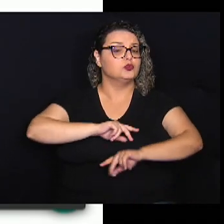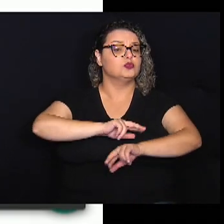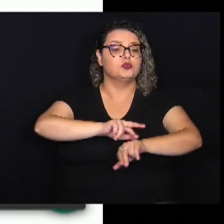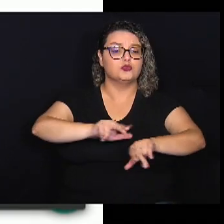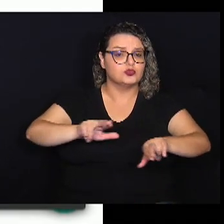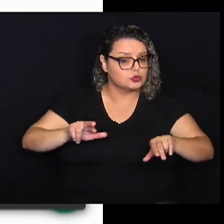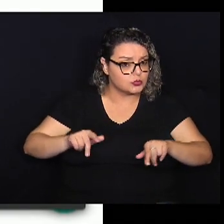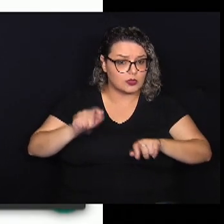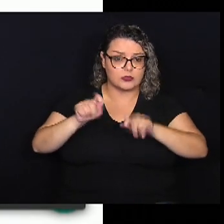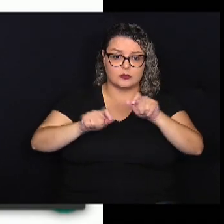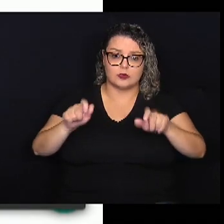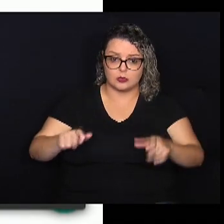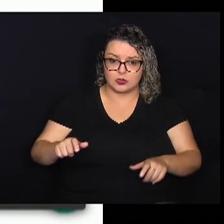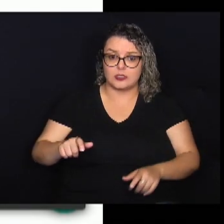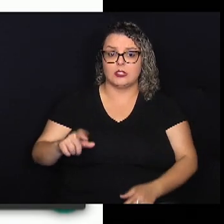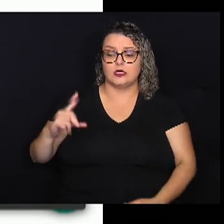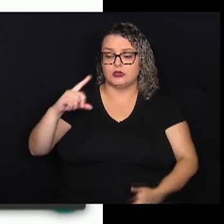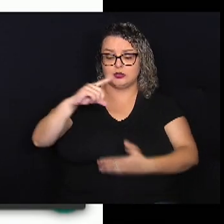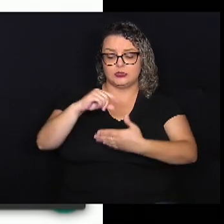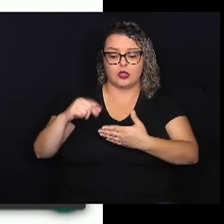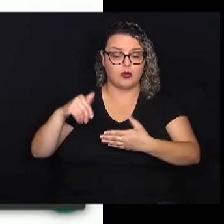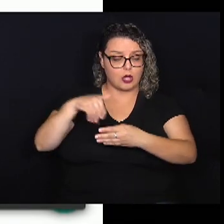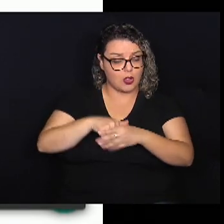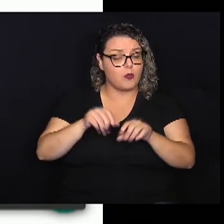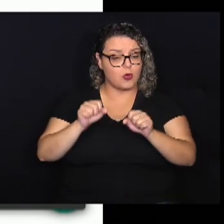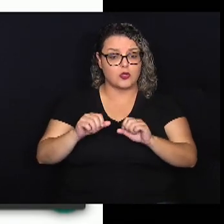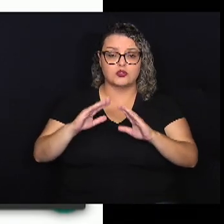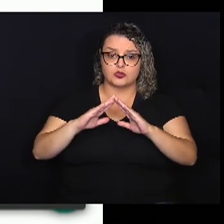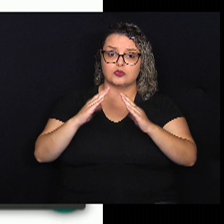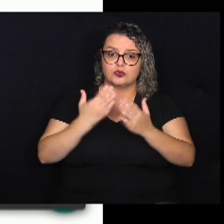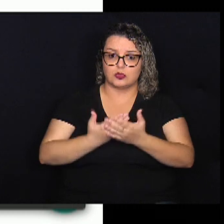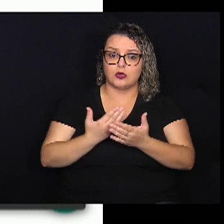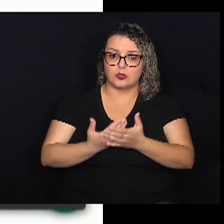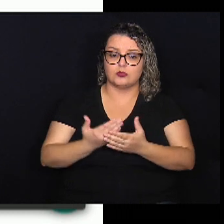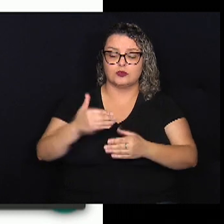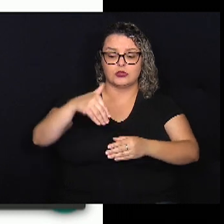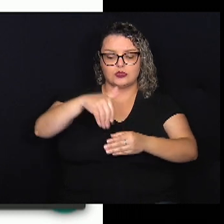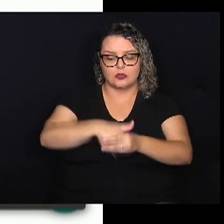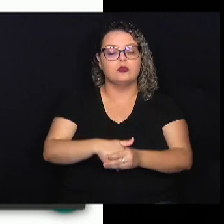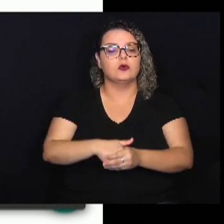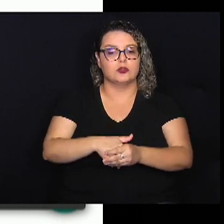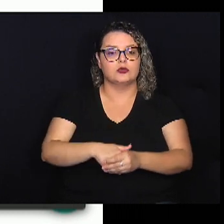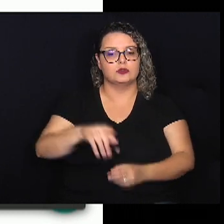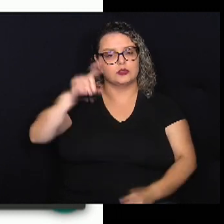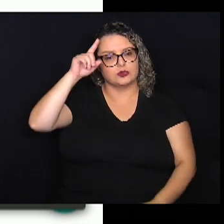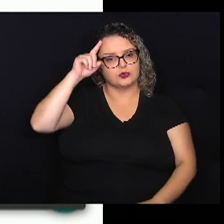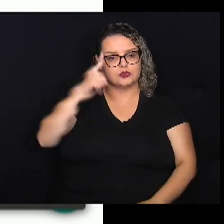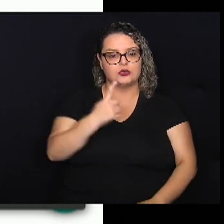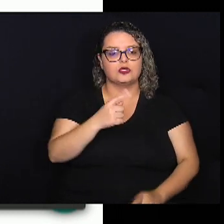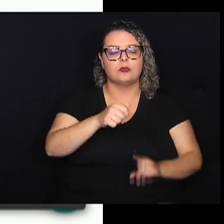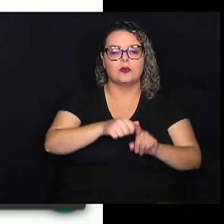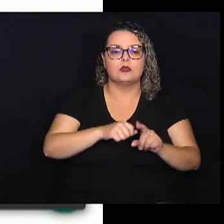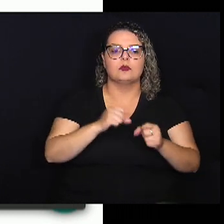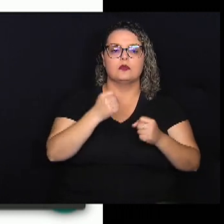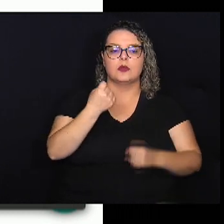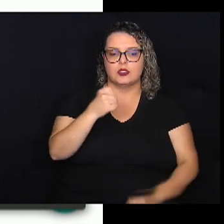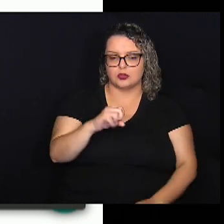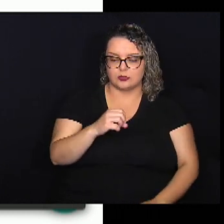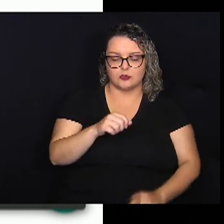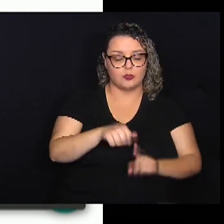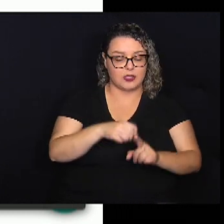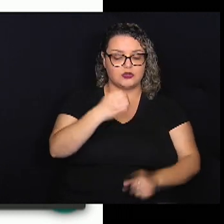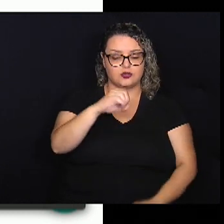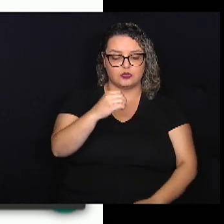essas pessoas, esses eleitores, poderão votar, então, no próximo dia 1º, das 8 da manhã às 5 da